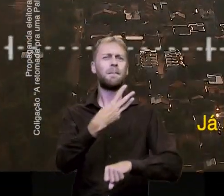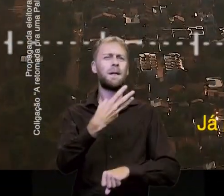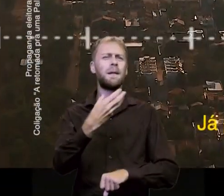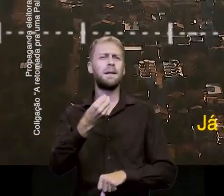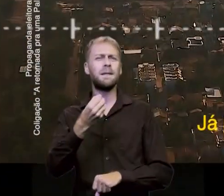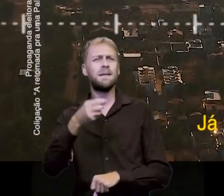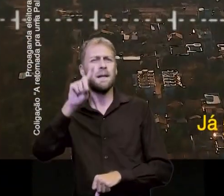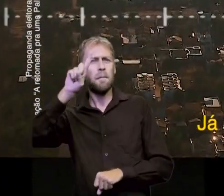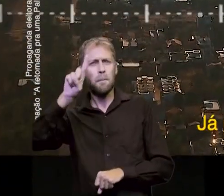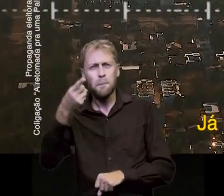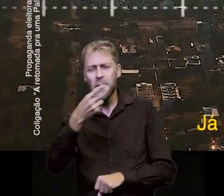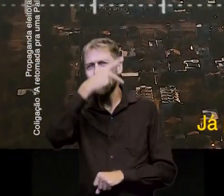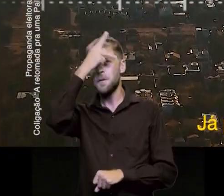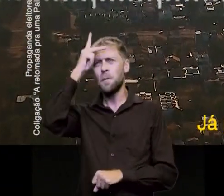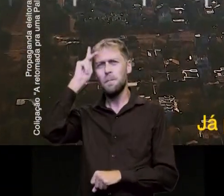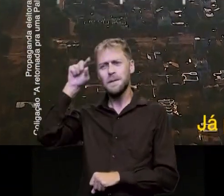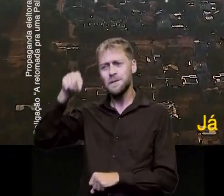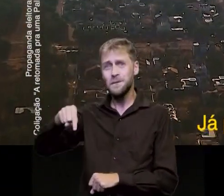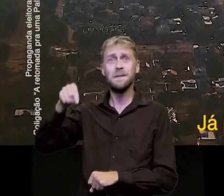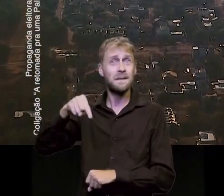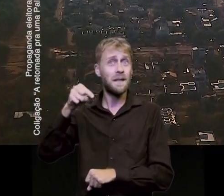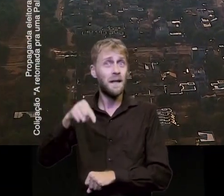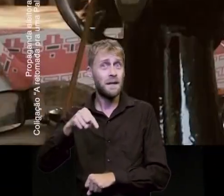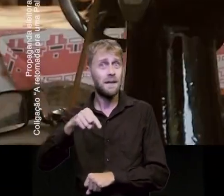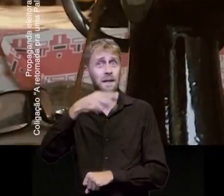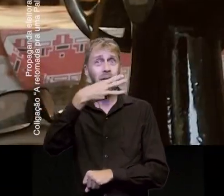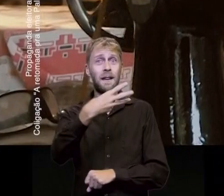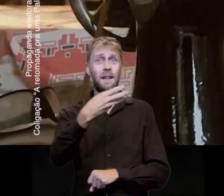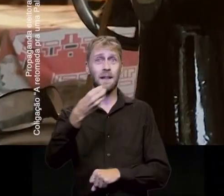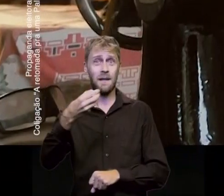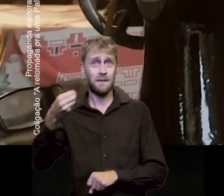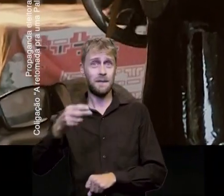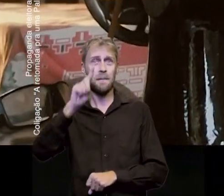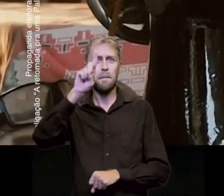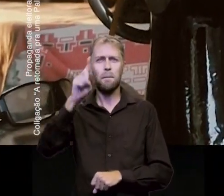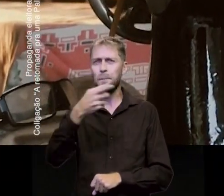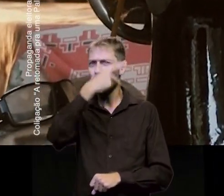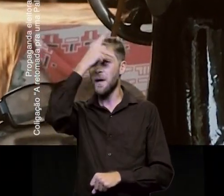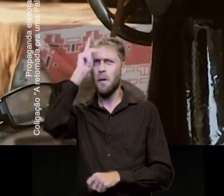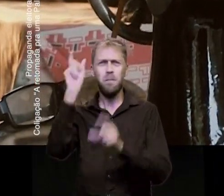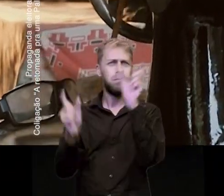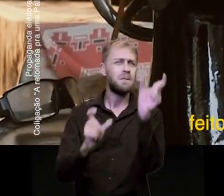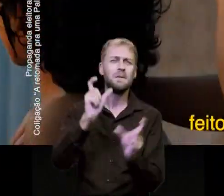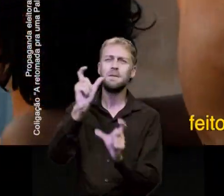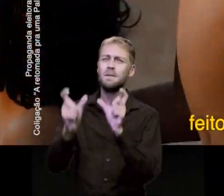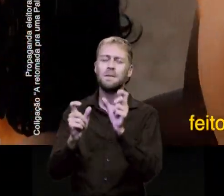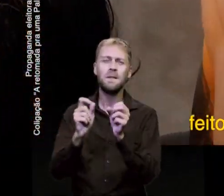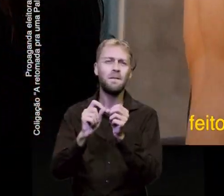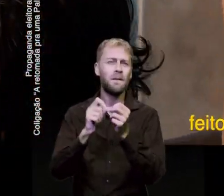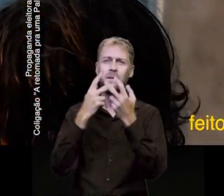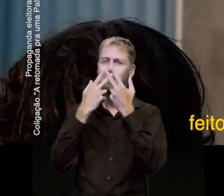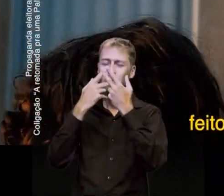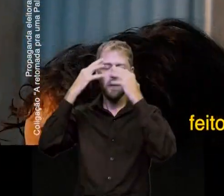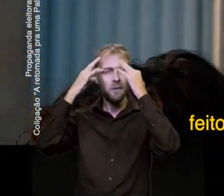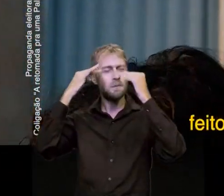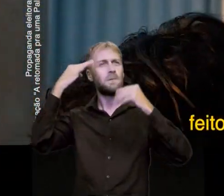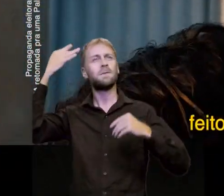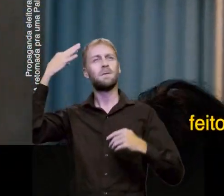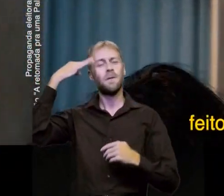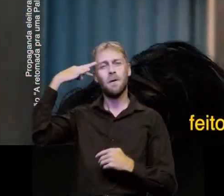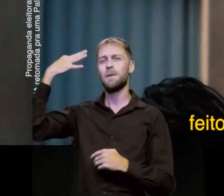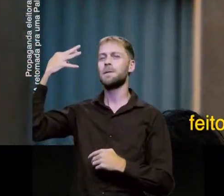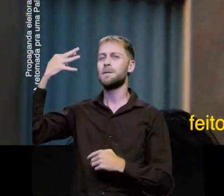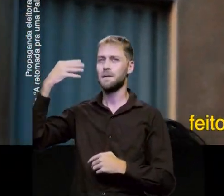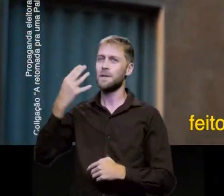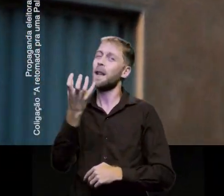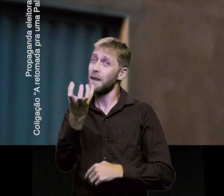Já parou para pensar que somos mais de 300 mil? Somos mais de 300 mil indivíduos, feitos das mesmas coisas que são feitas